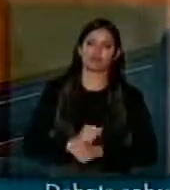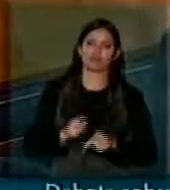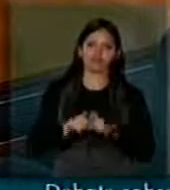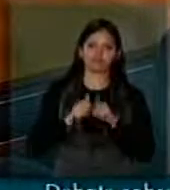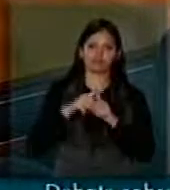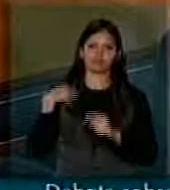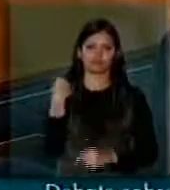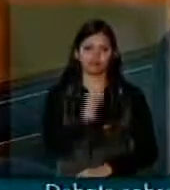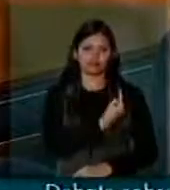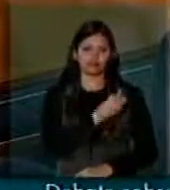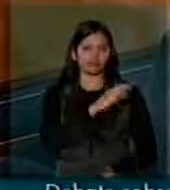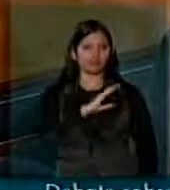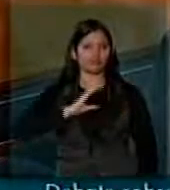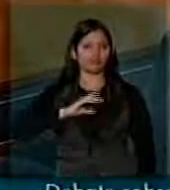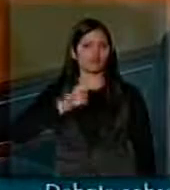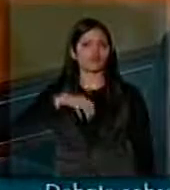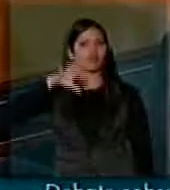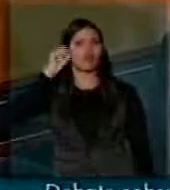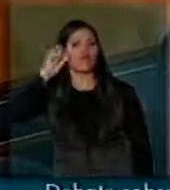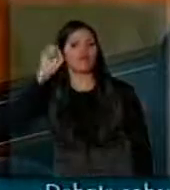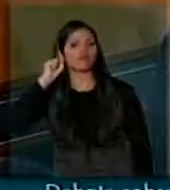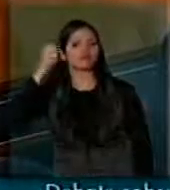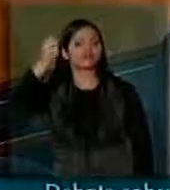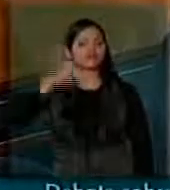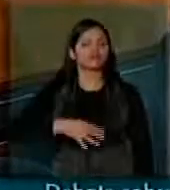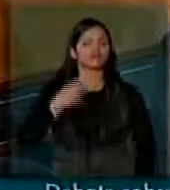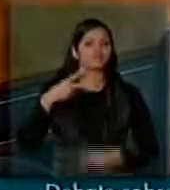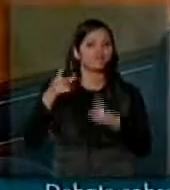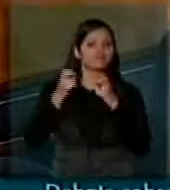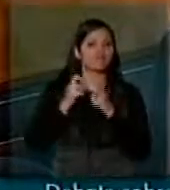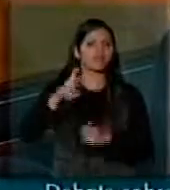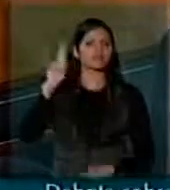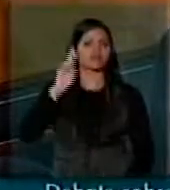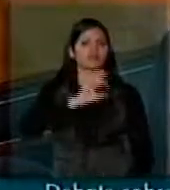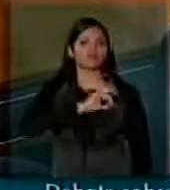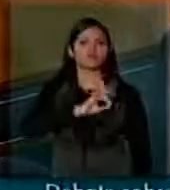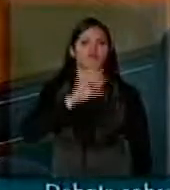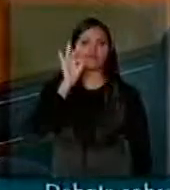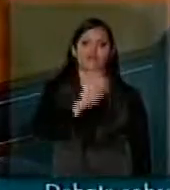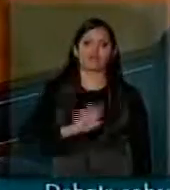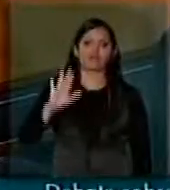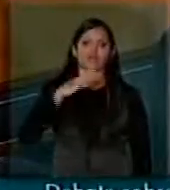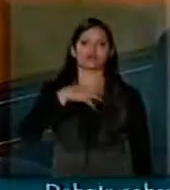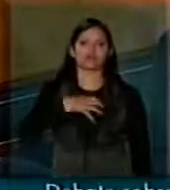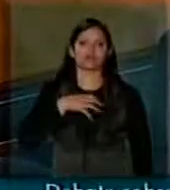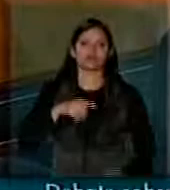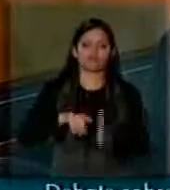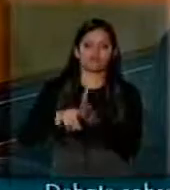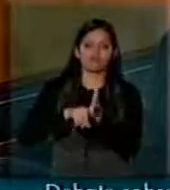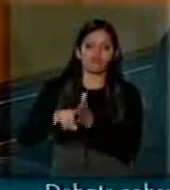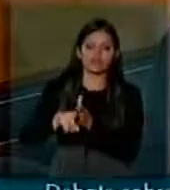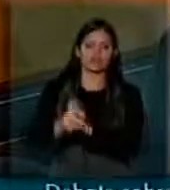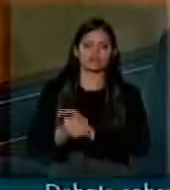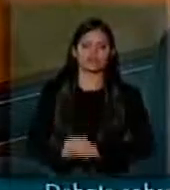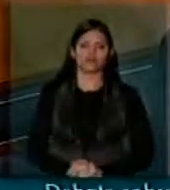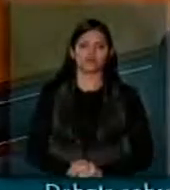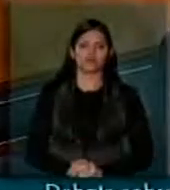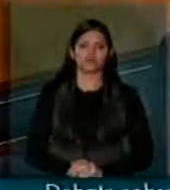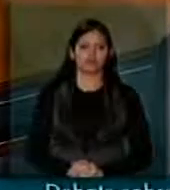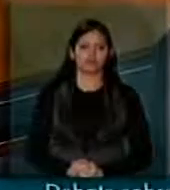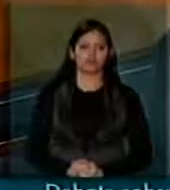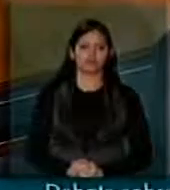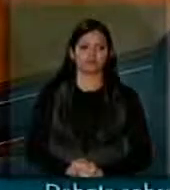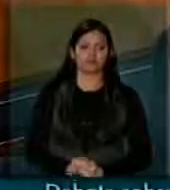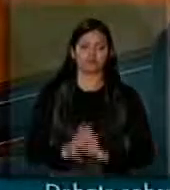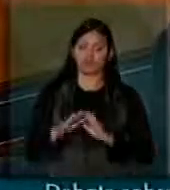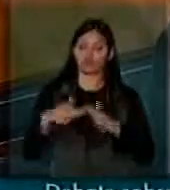ouvir, né, um representante da Polícia Federal nesse sentido das investigações. Então,